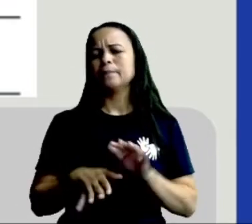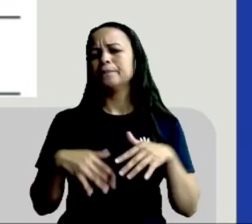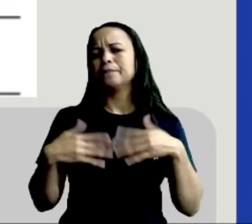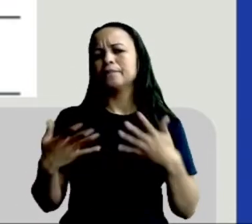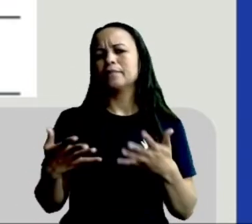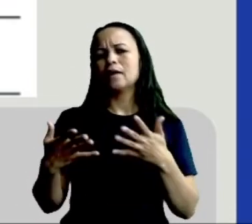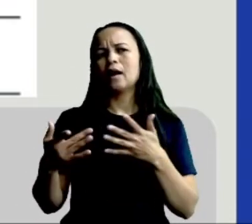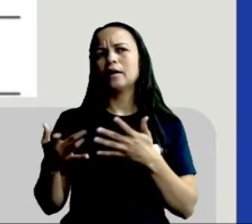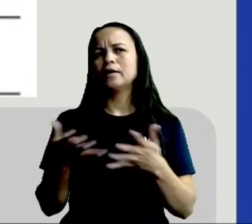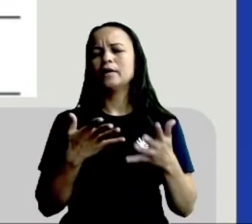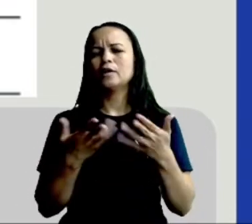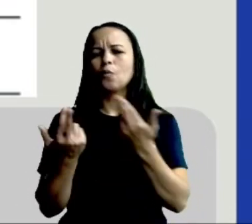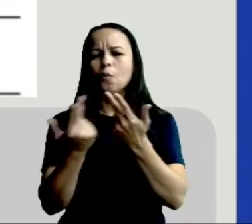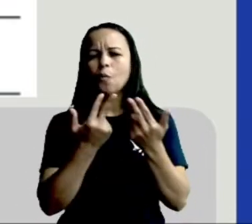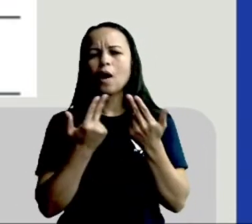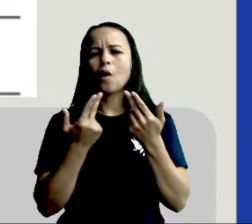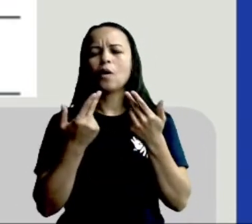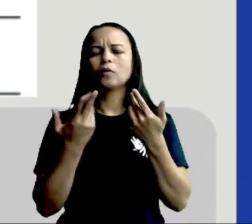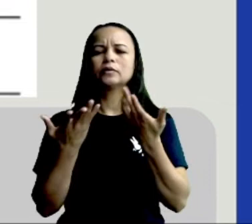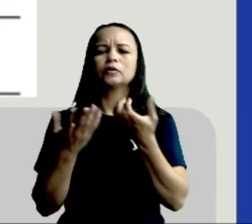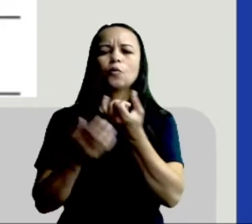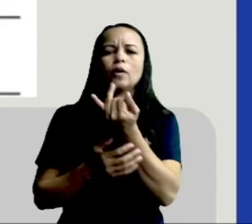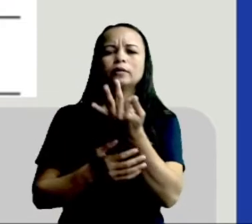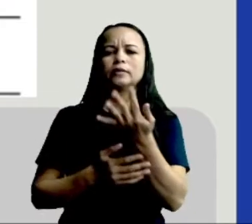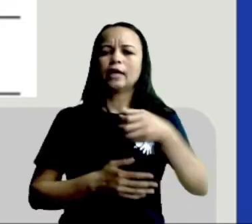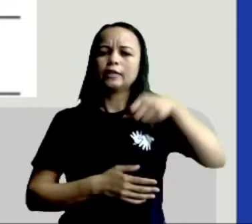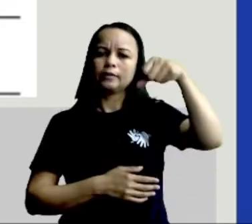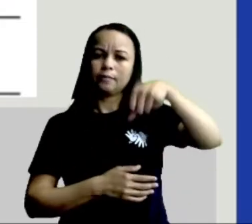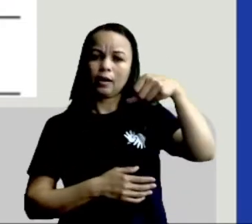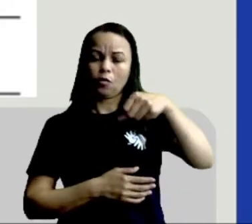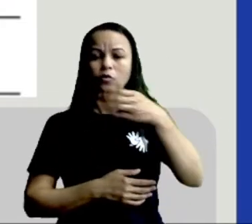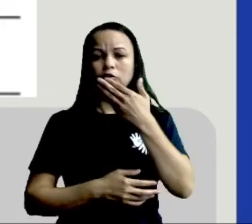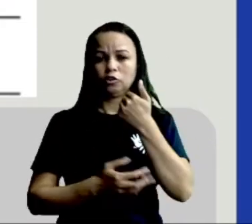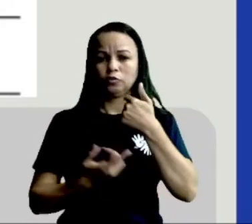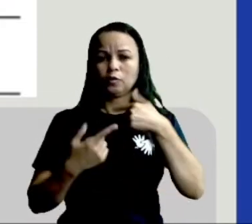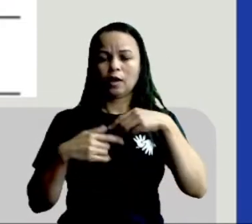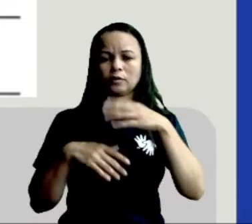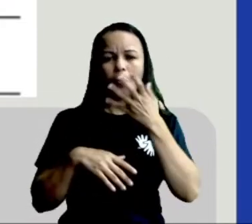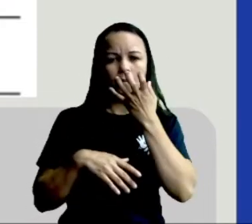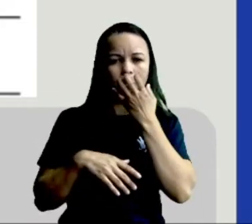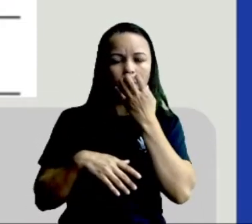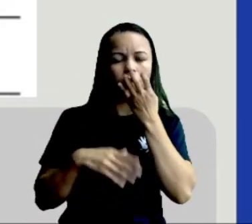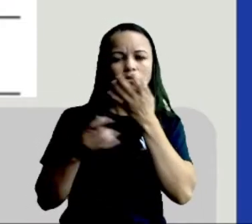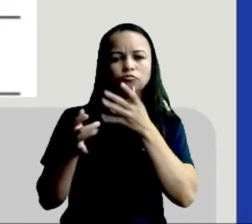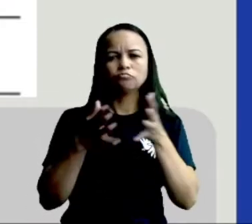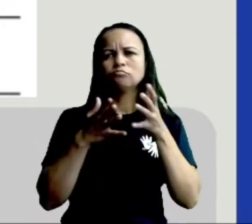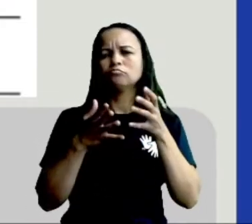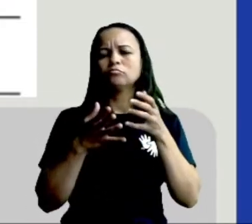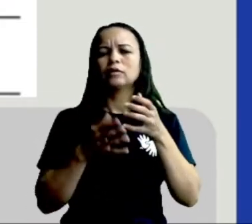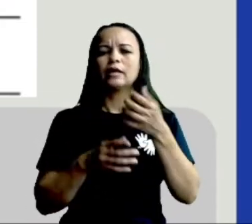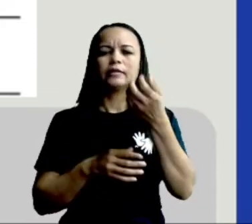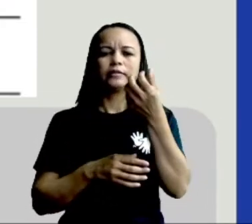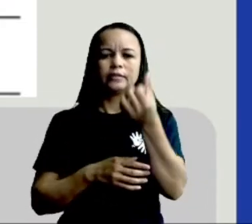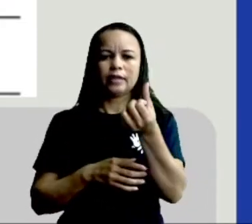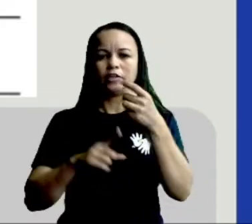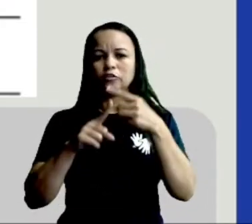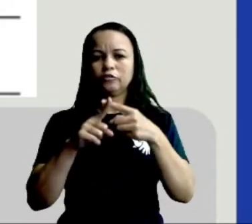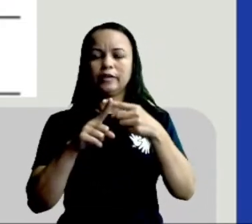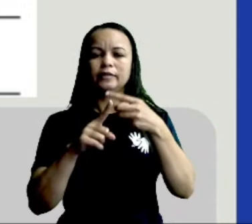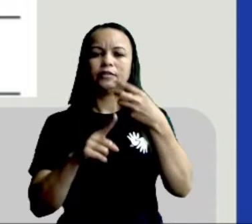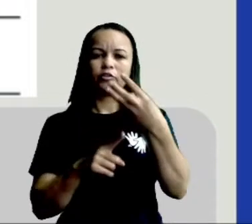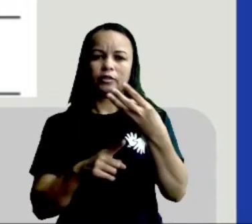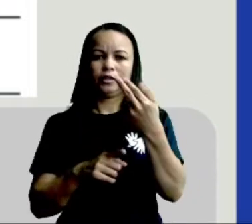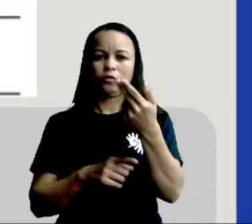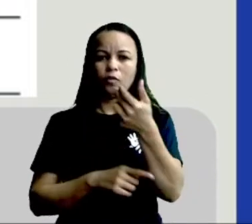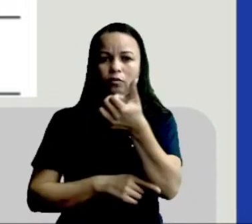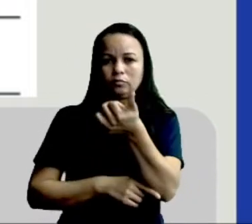mesma coisa ocorre com a quantidade de pacotes de ração por mês. 6 vezes 3, 18. Opa, eu já sei que tem